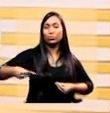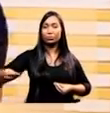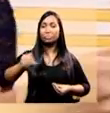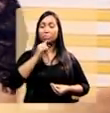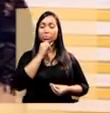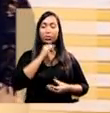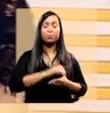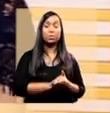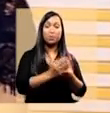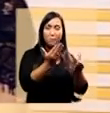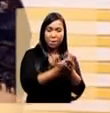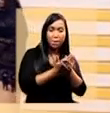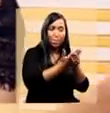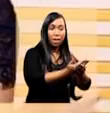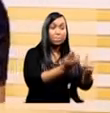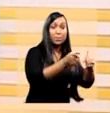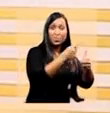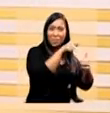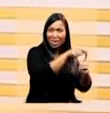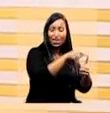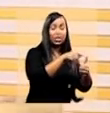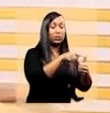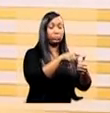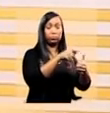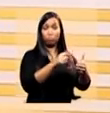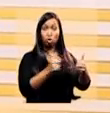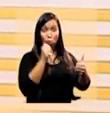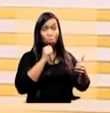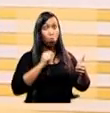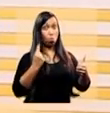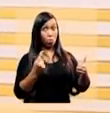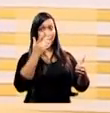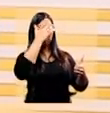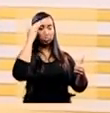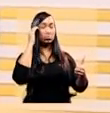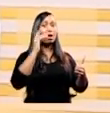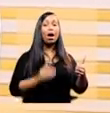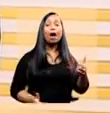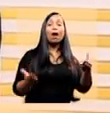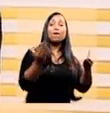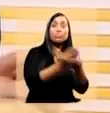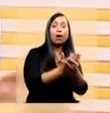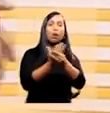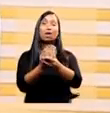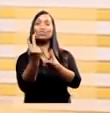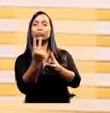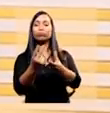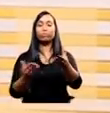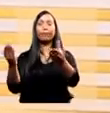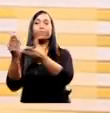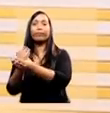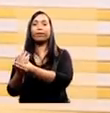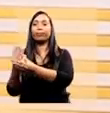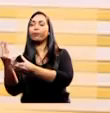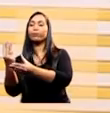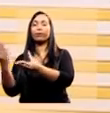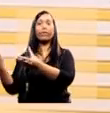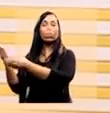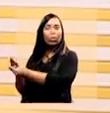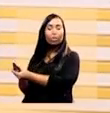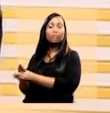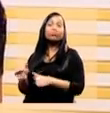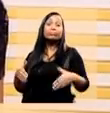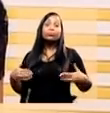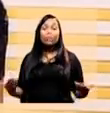distribuídos. Vai na primeira vara. Esse é de uma única vítima. Vai para a segunda, vai para a terceira, vai para a